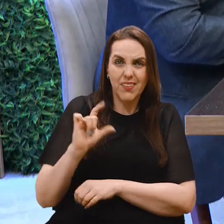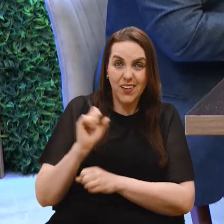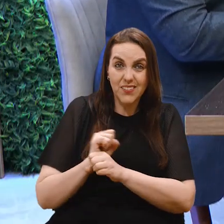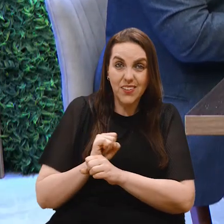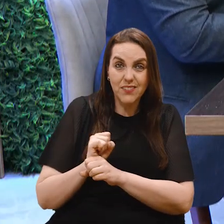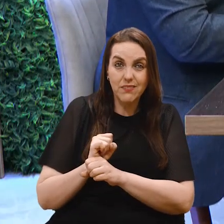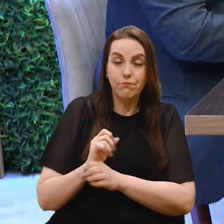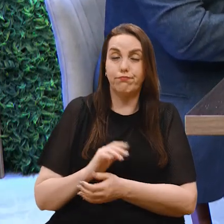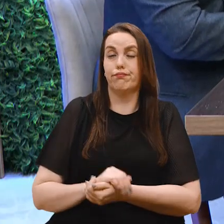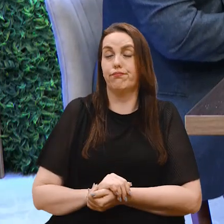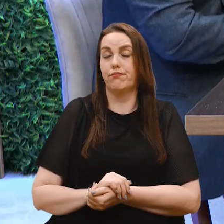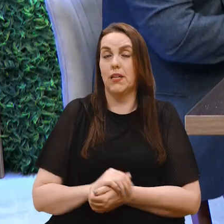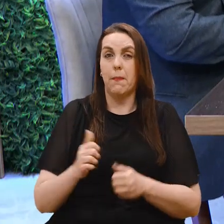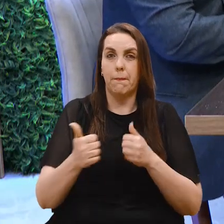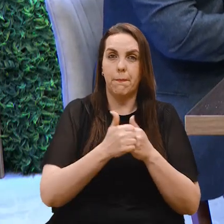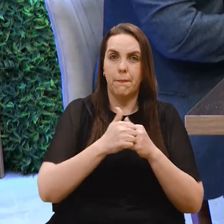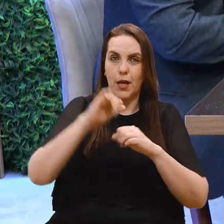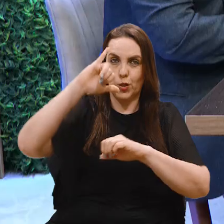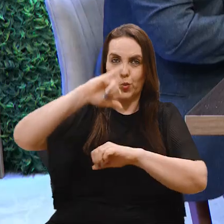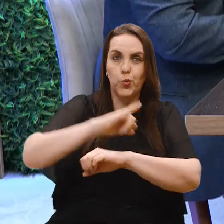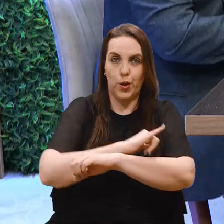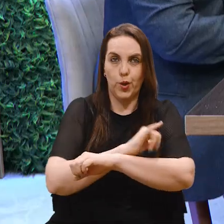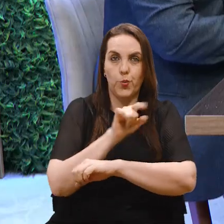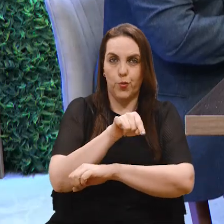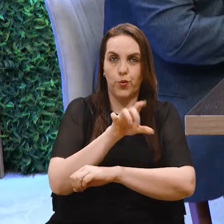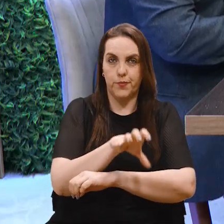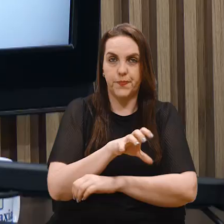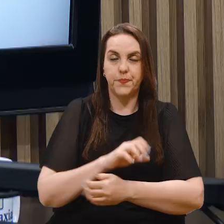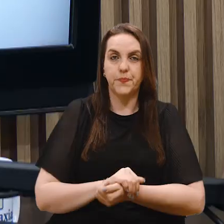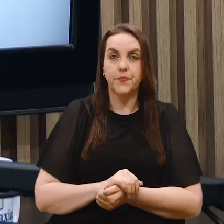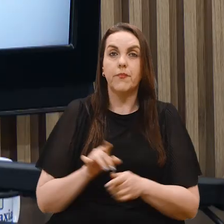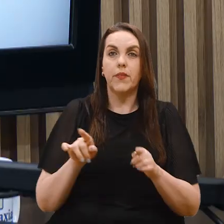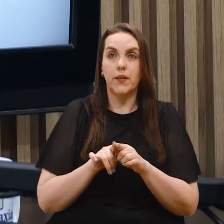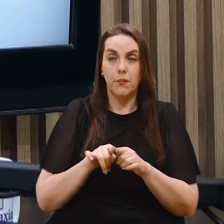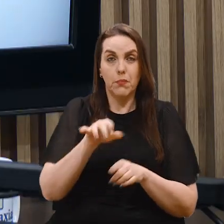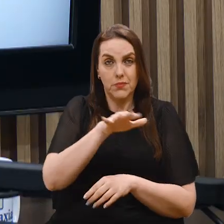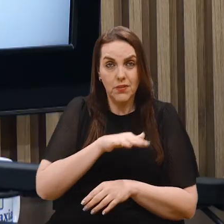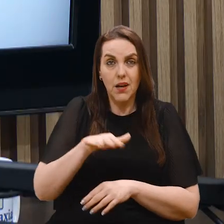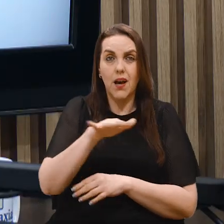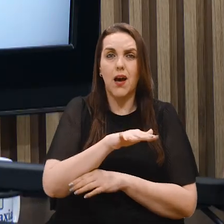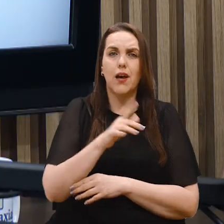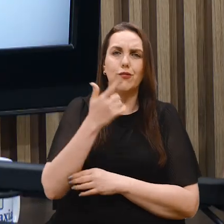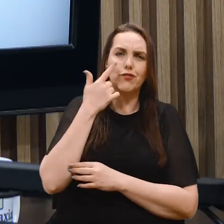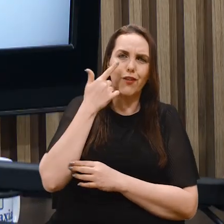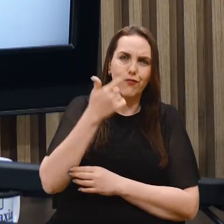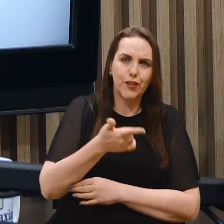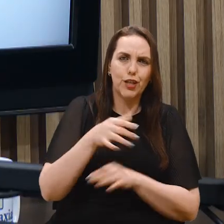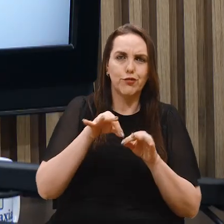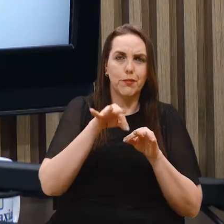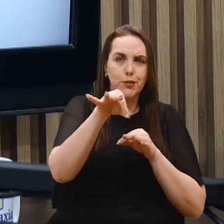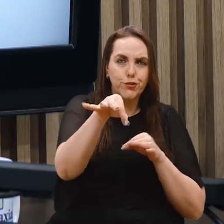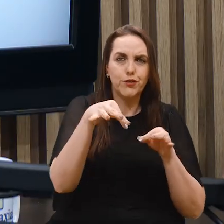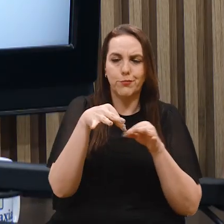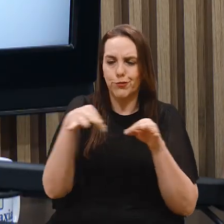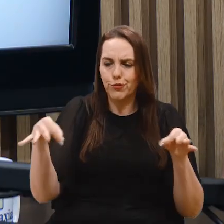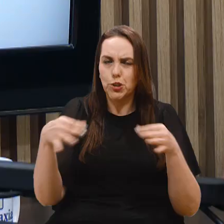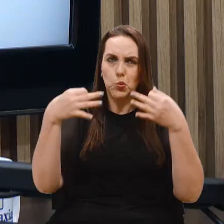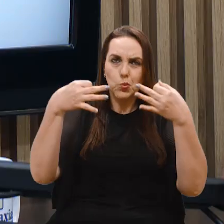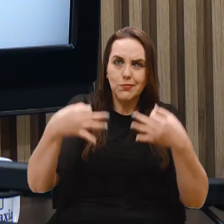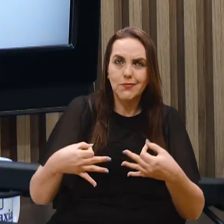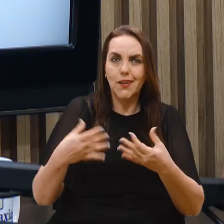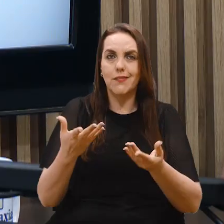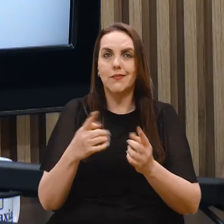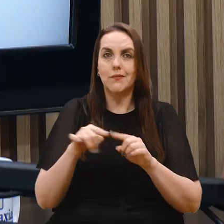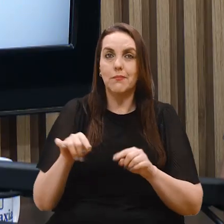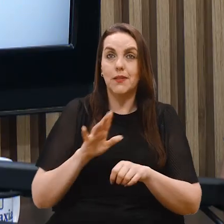do aeroporto, bem na rua do Aeroclube. E ali nós temos aquela área ali, que já foram, já olharam, já mediram e tudo. E aí chega sempre